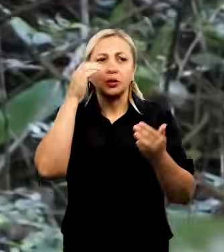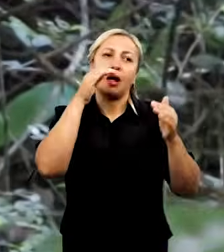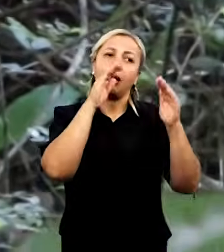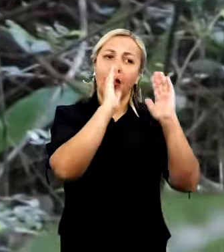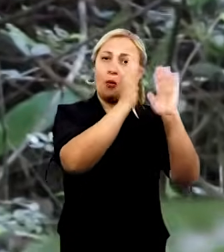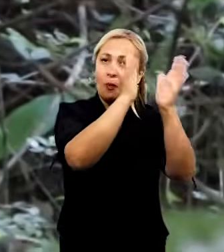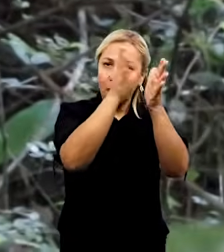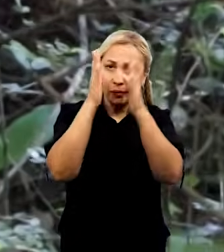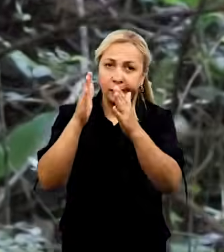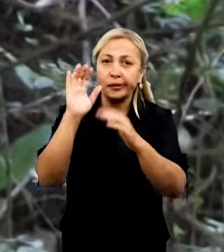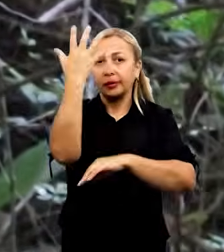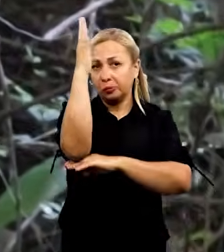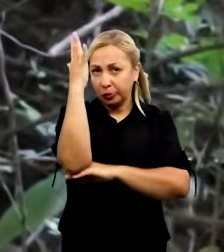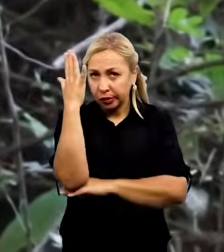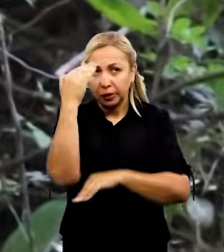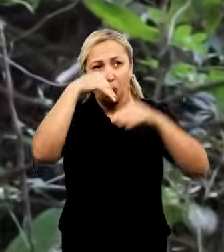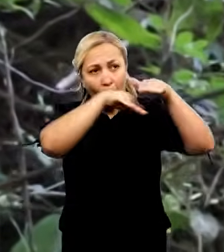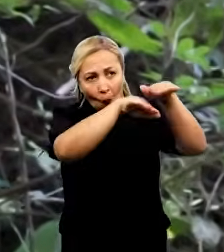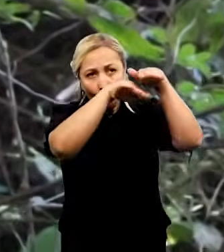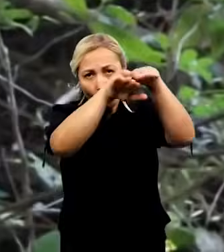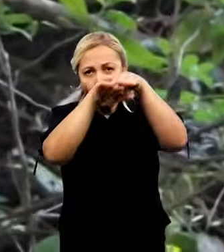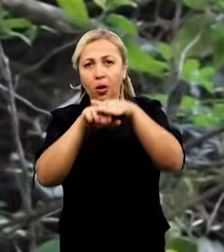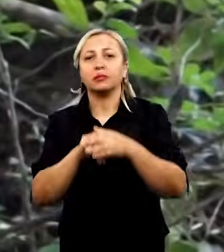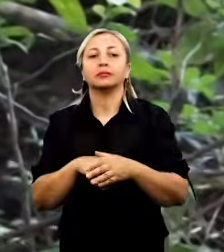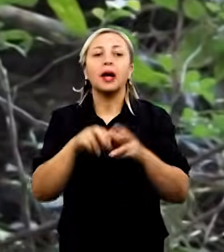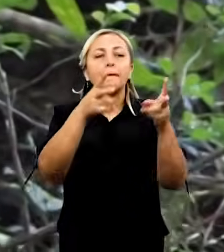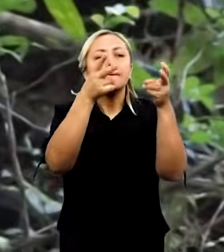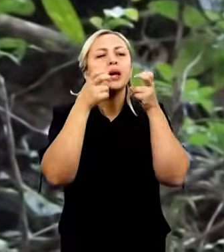outras pessoas no herbário, ficam depositadas no herbário, e aí ele, percebendo que tem algumas